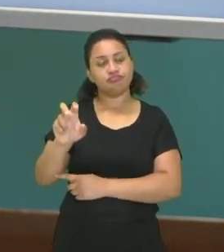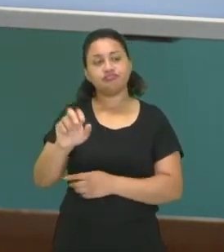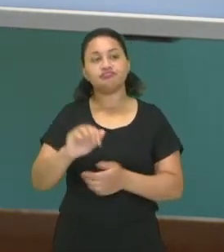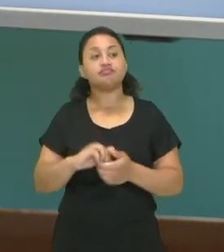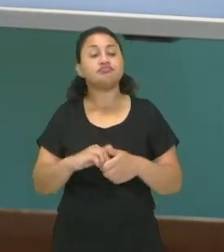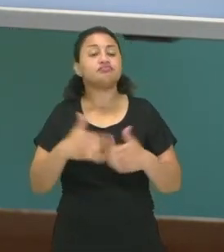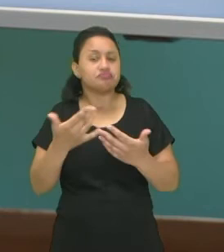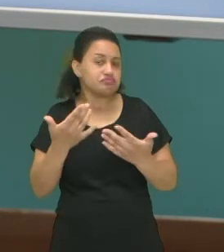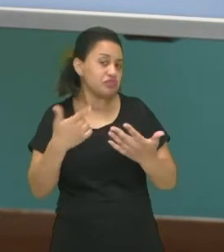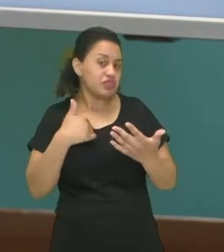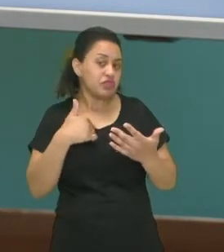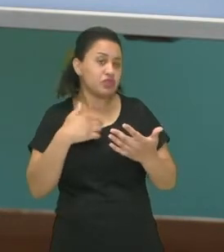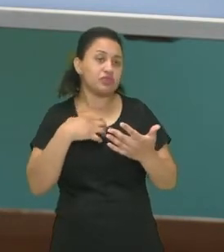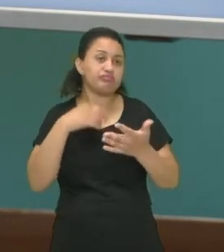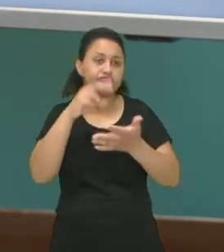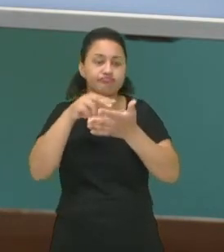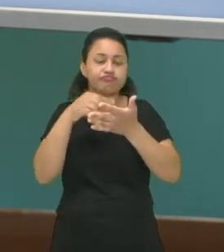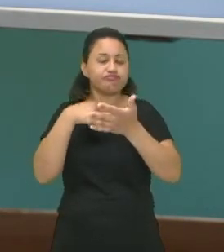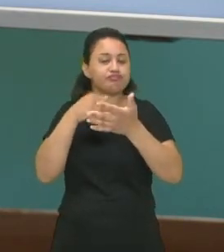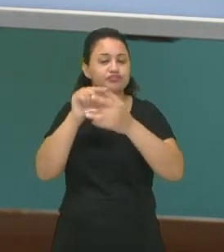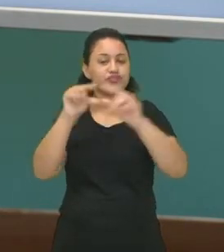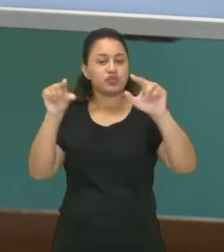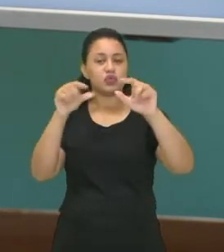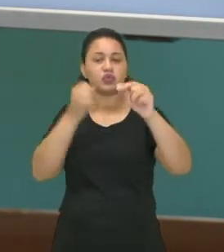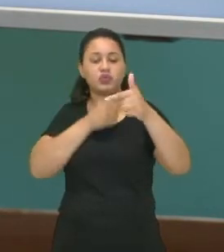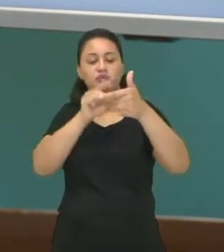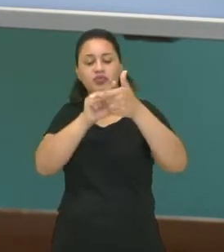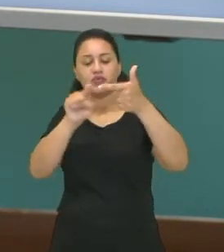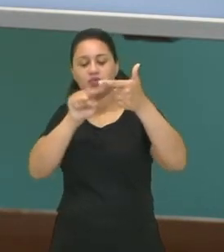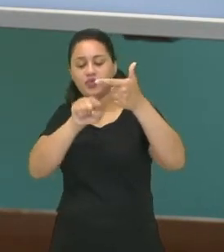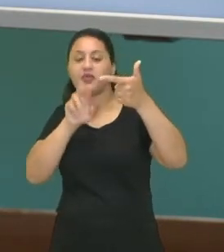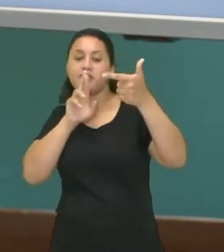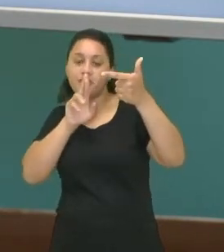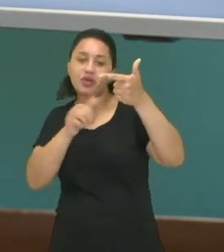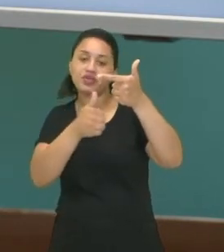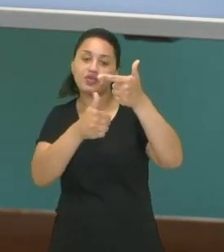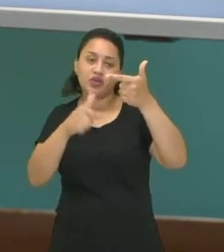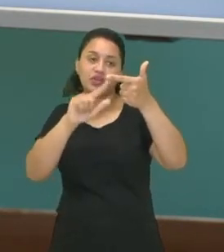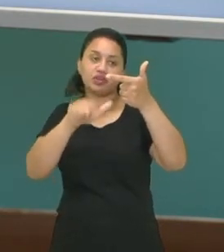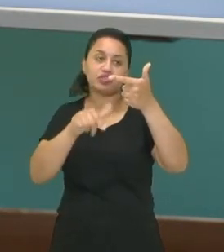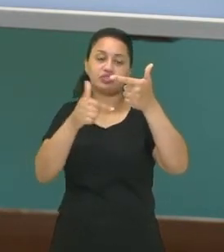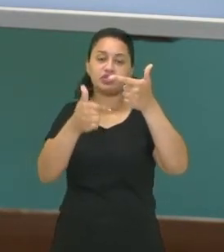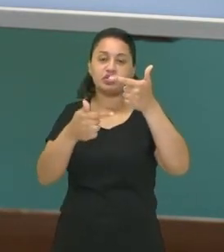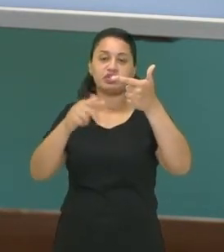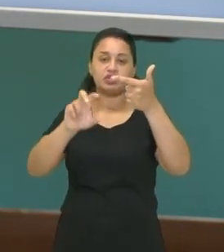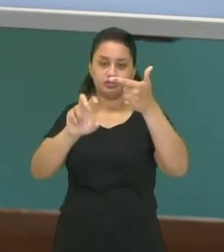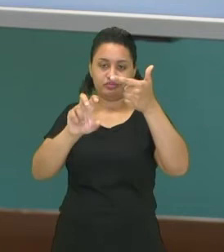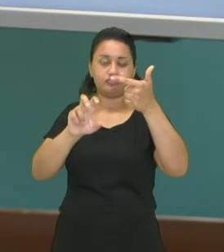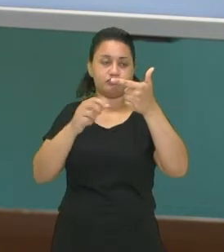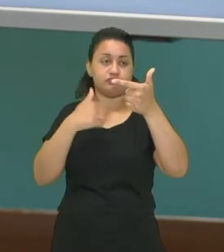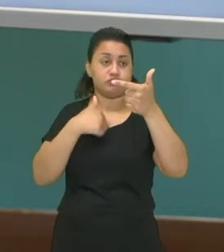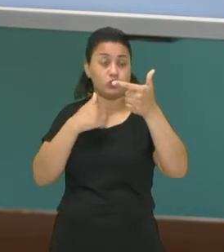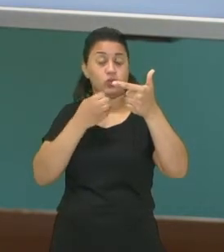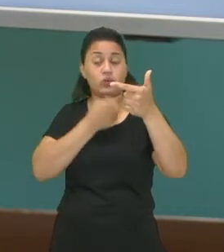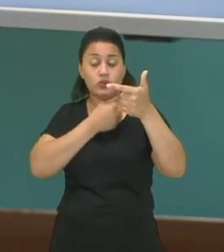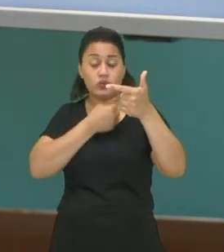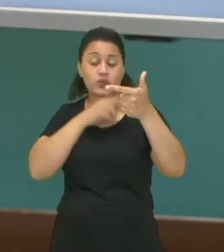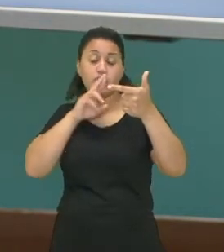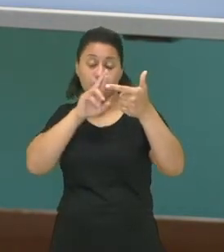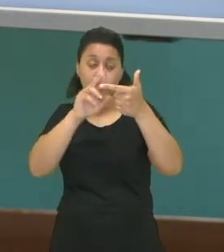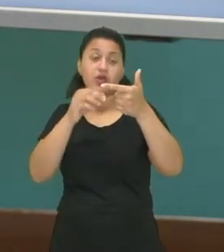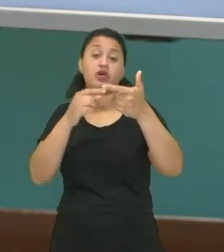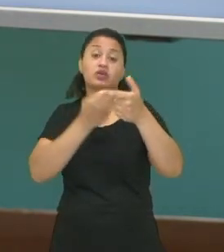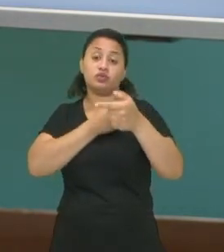Então, é como a gente lê esse número que deu aqui, né? O númerozinho com vírgula, tá? Então, você tá vendo ali, né, que o nosso quociente, o nosso resultado, deu um